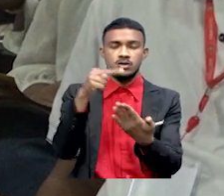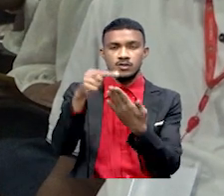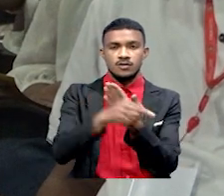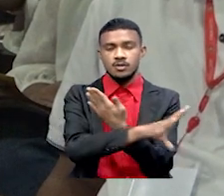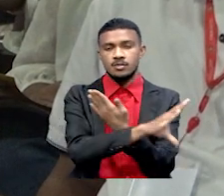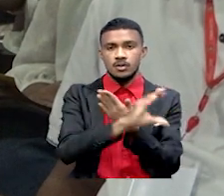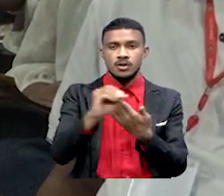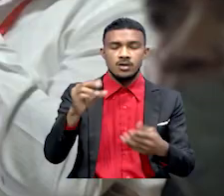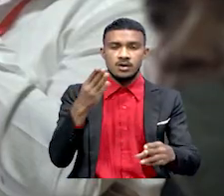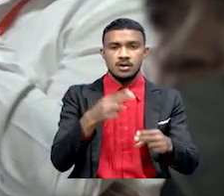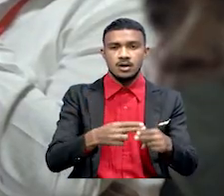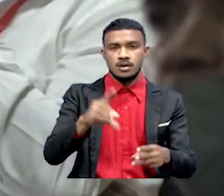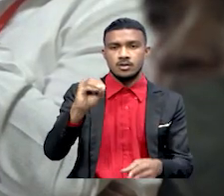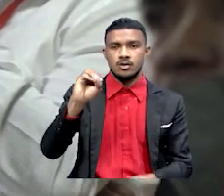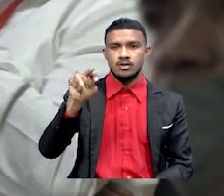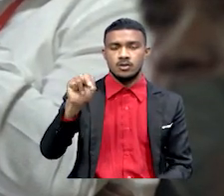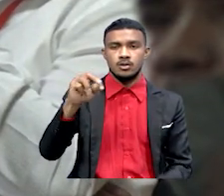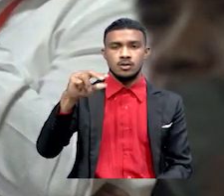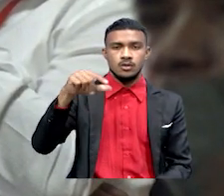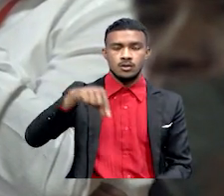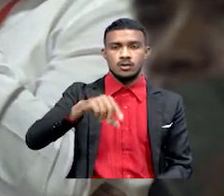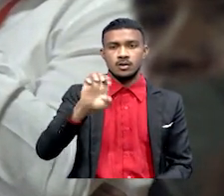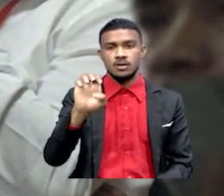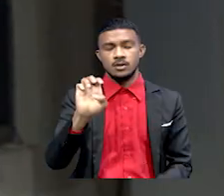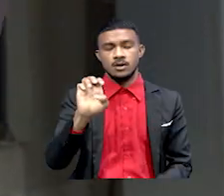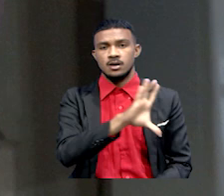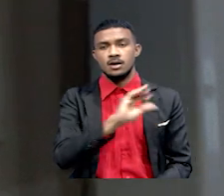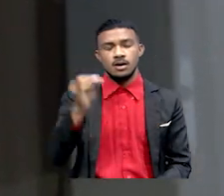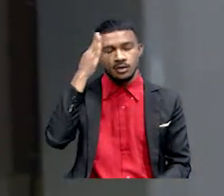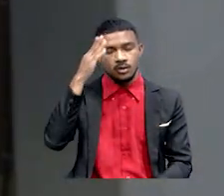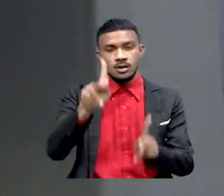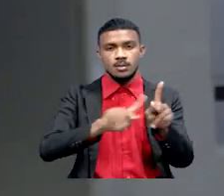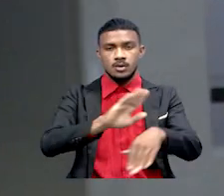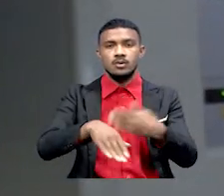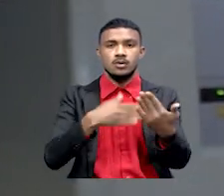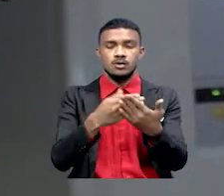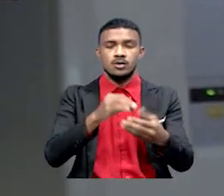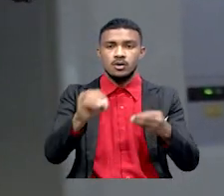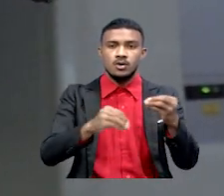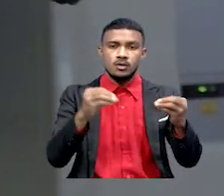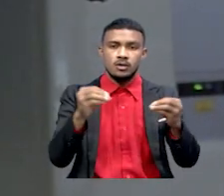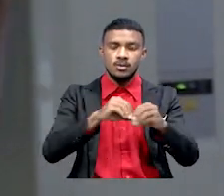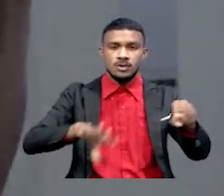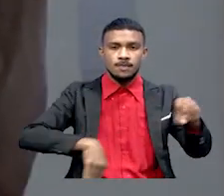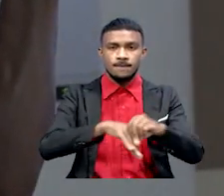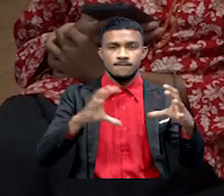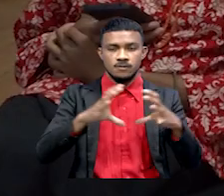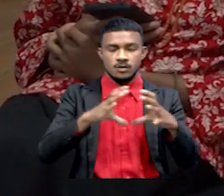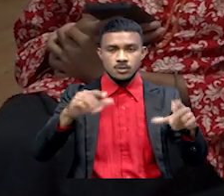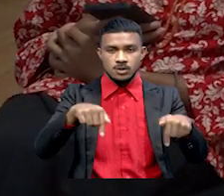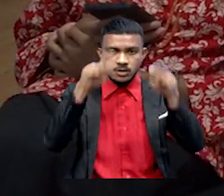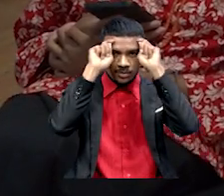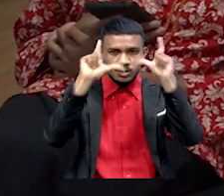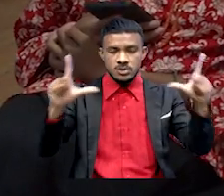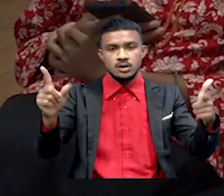Actuir, conferência né, a tu compartilha Hanoin Emo Hotunian, com a Liga Futebol e a Timor-Leste. O segundo encontro,